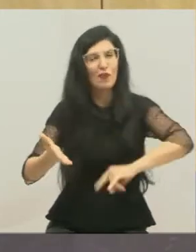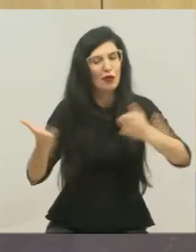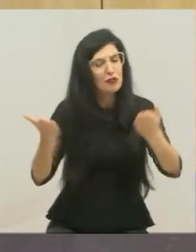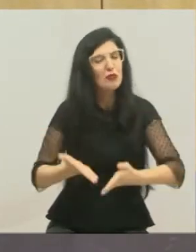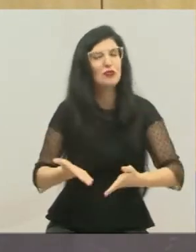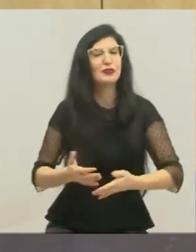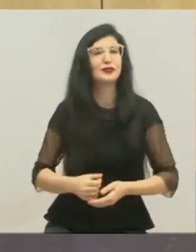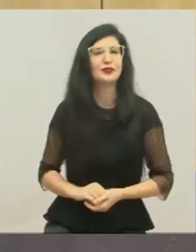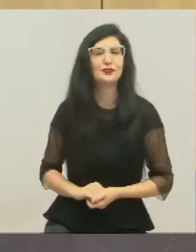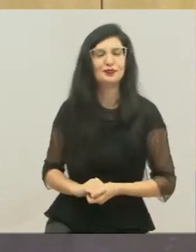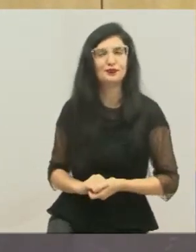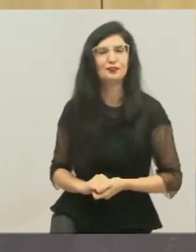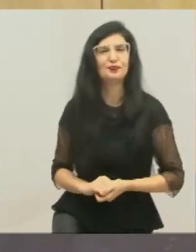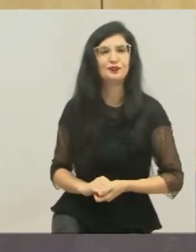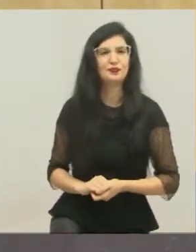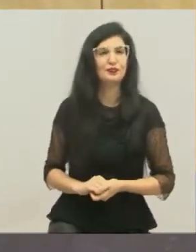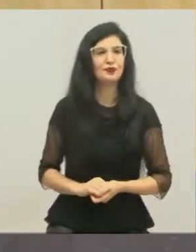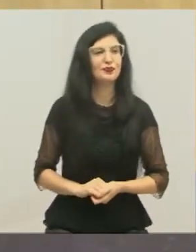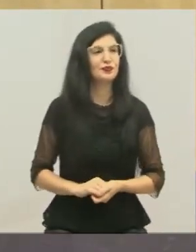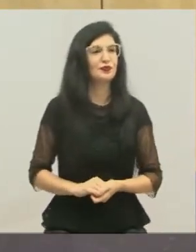sessão.